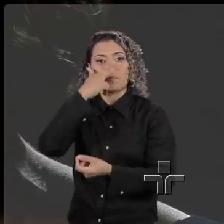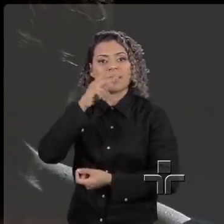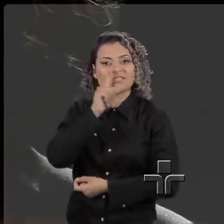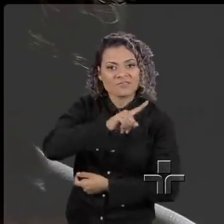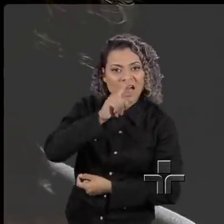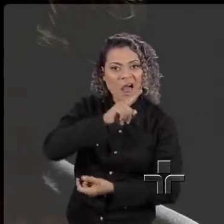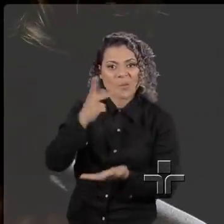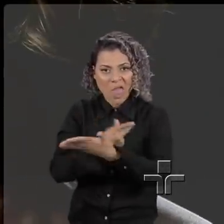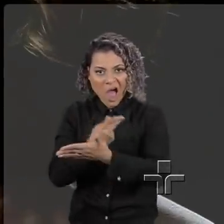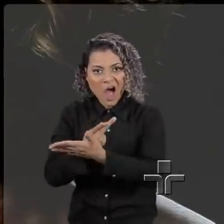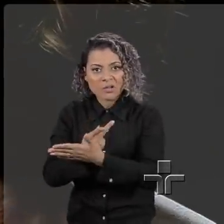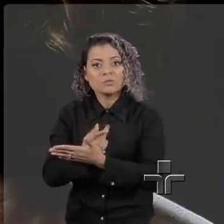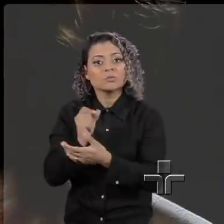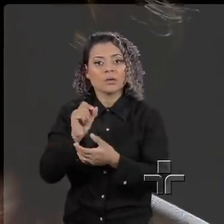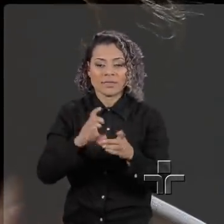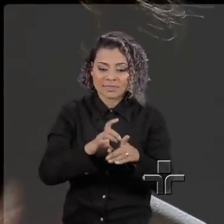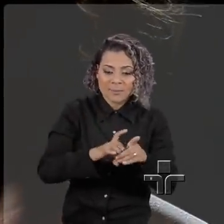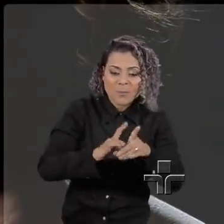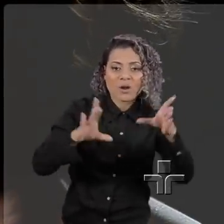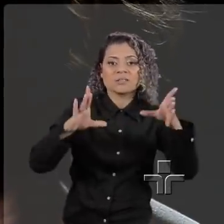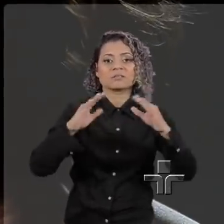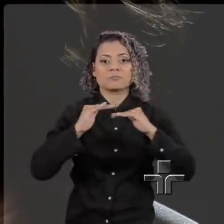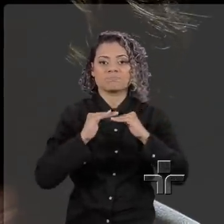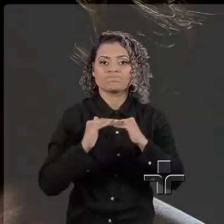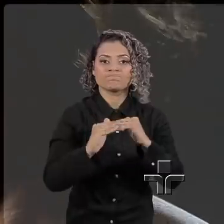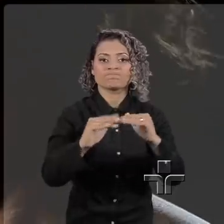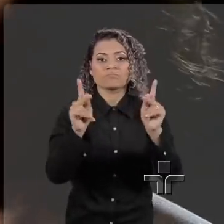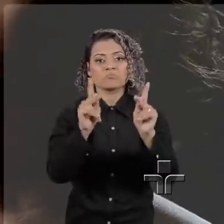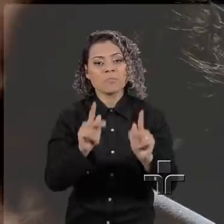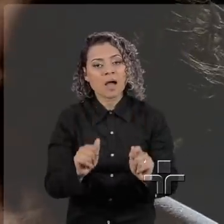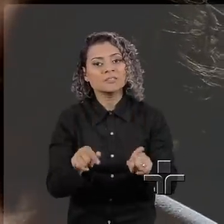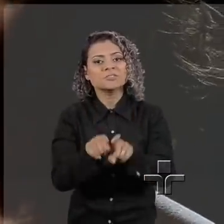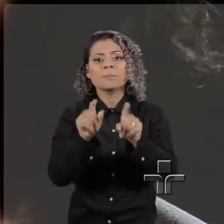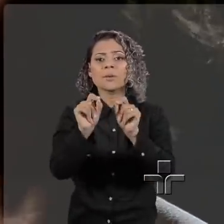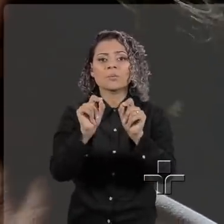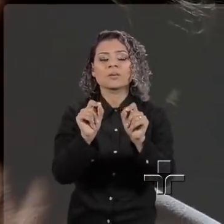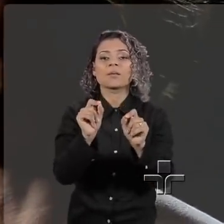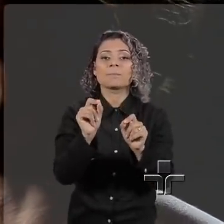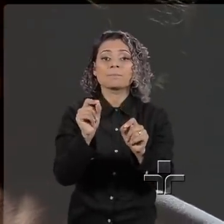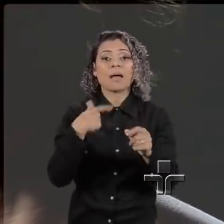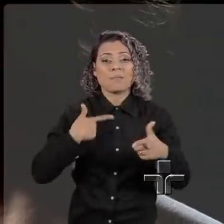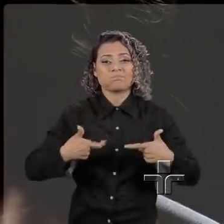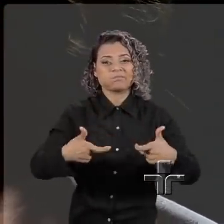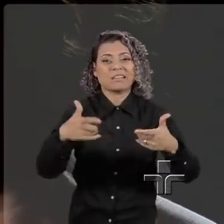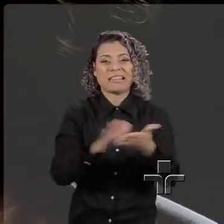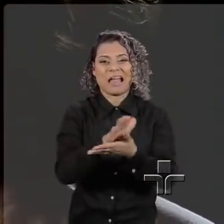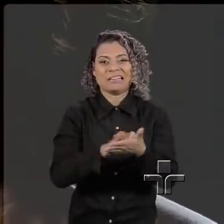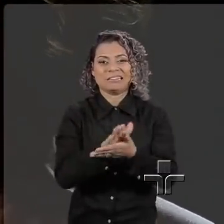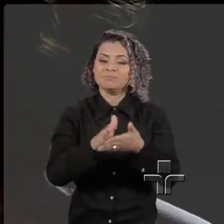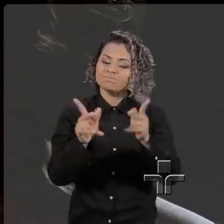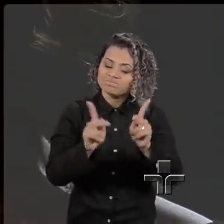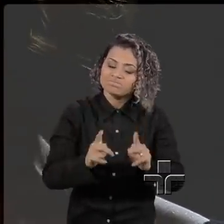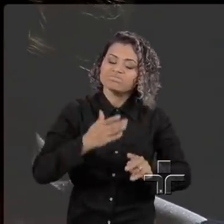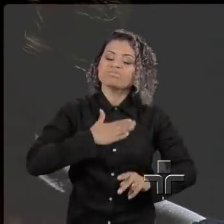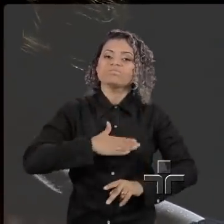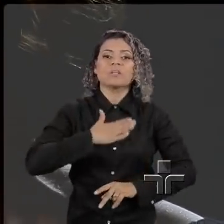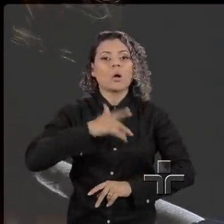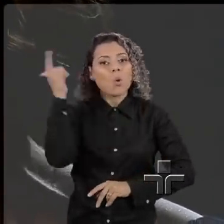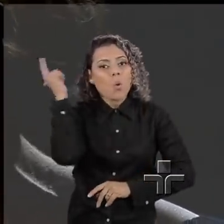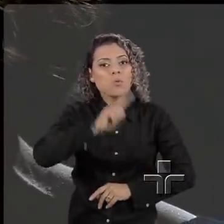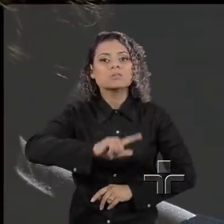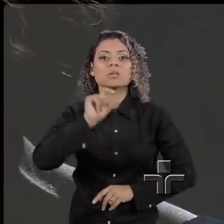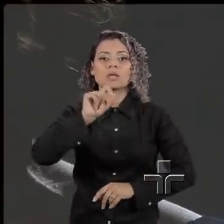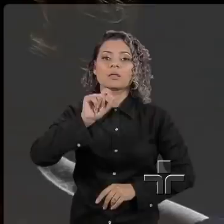ou seja, na preservação da democracia, da estabilidade e de uma menor conflitividade, ou seja, tentando garantir